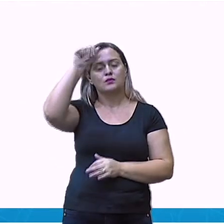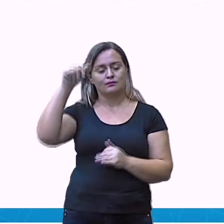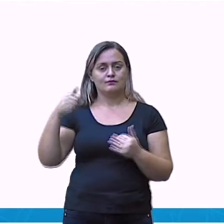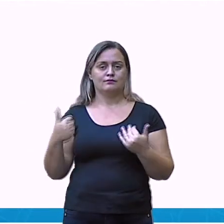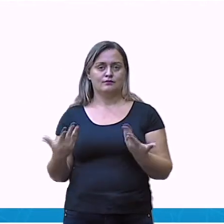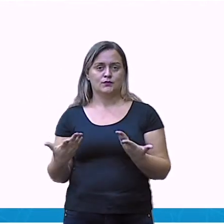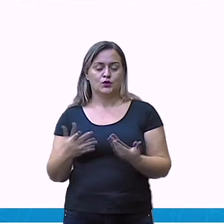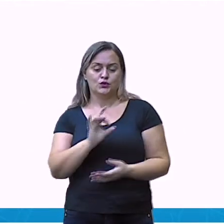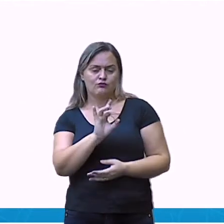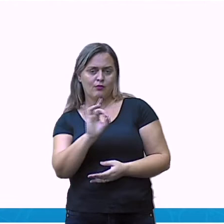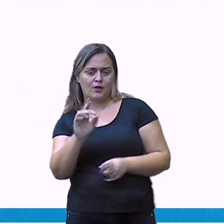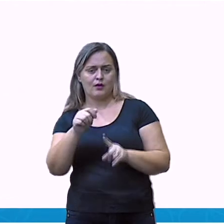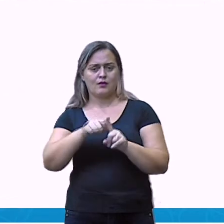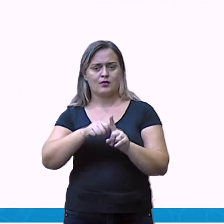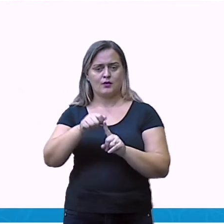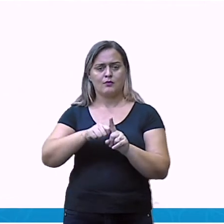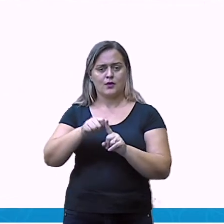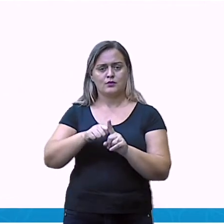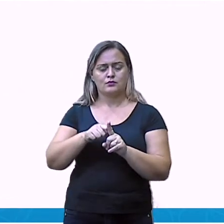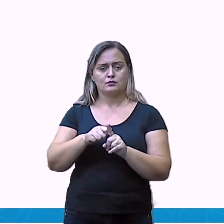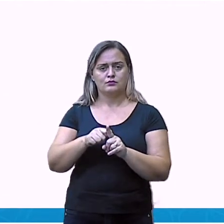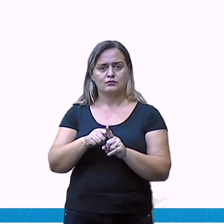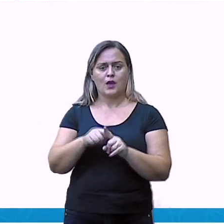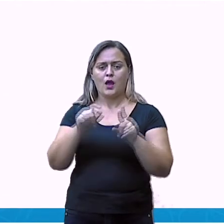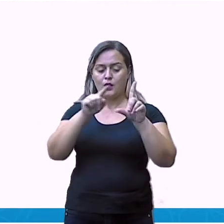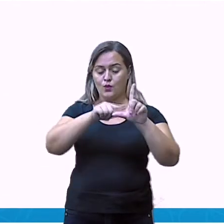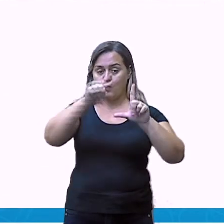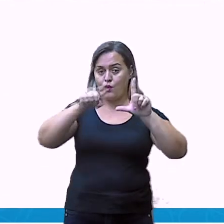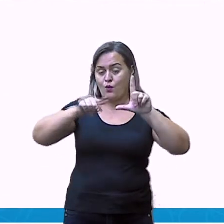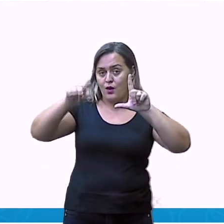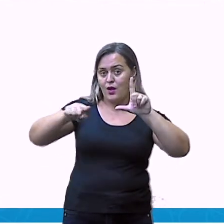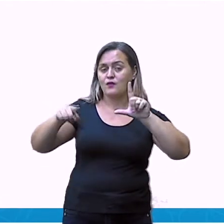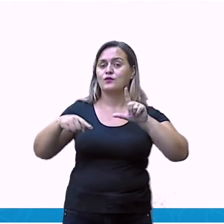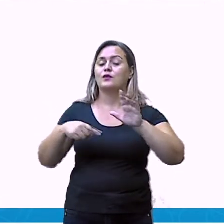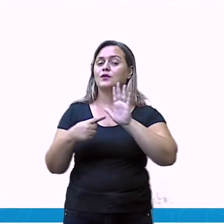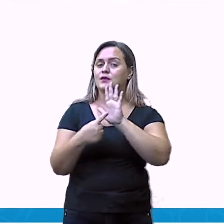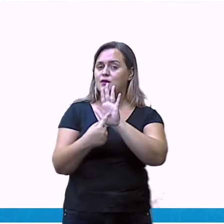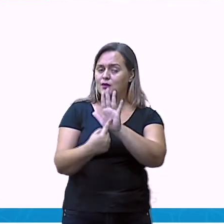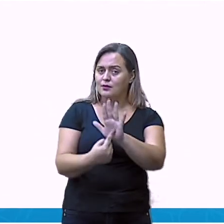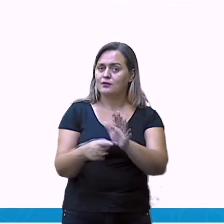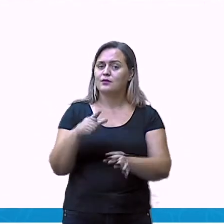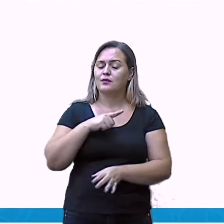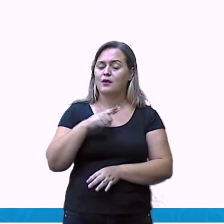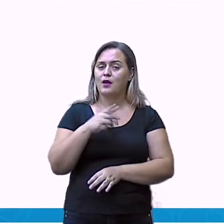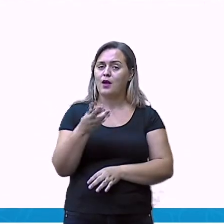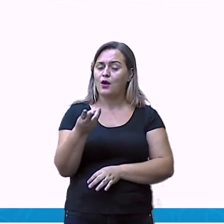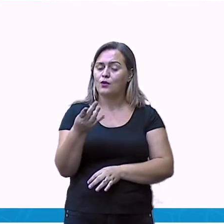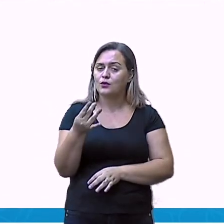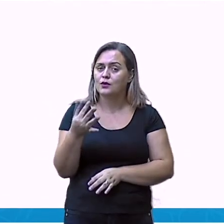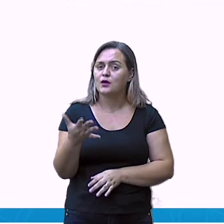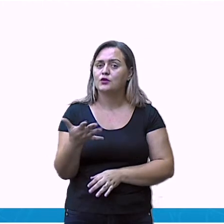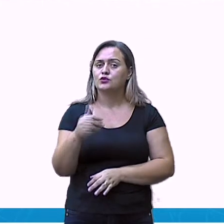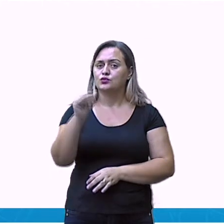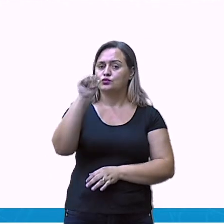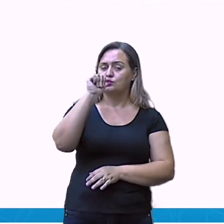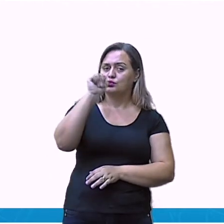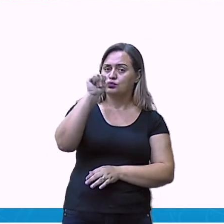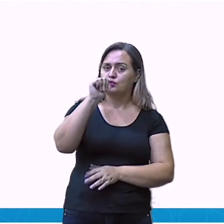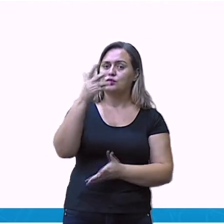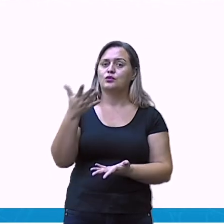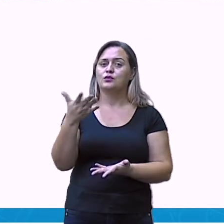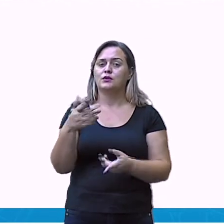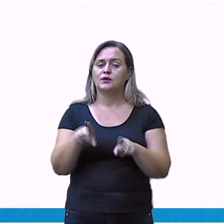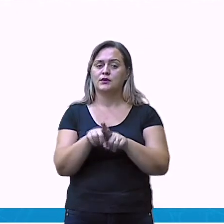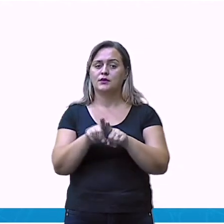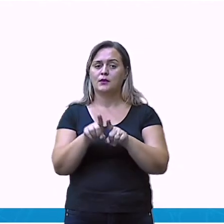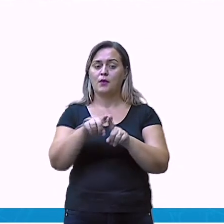a quantidade de litros e temos os meses, onde ele foi anotando a quantidade de litros que ele ingeria.